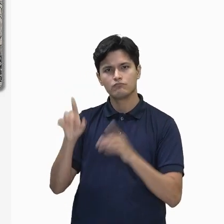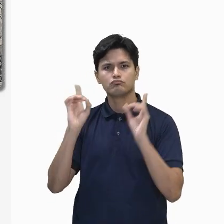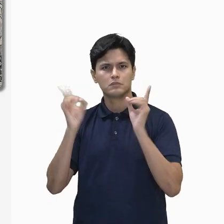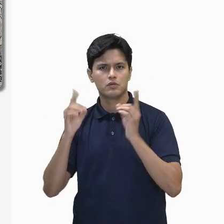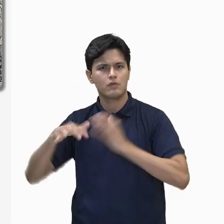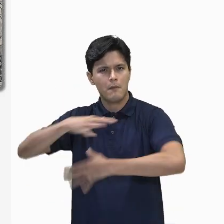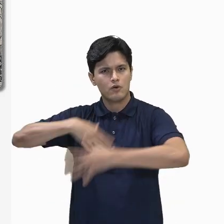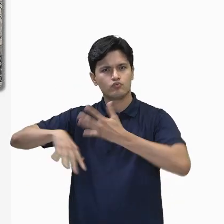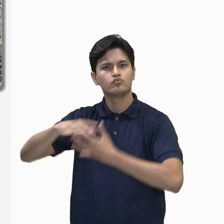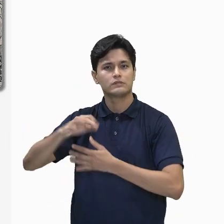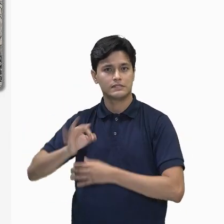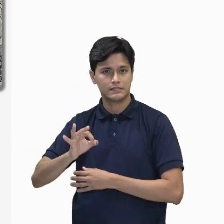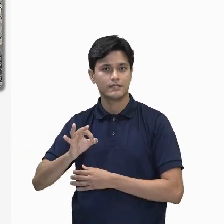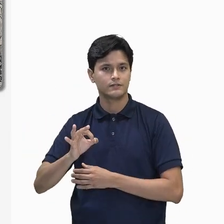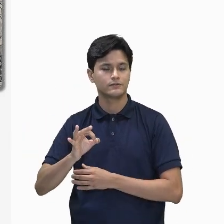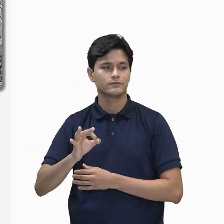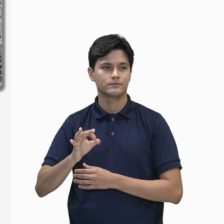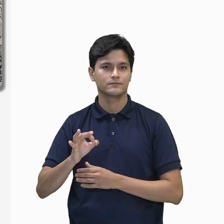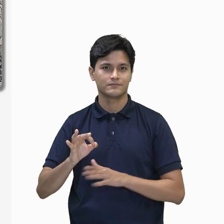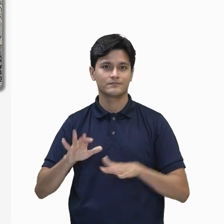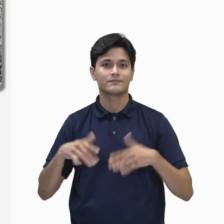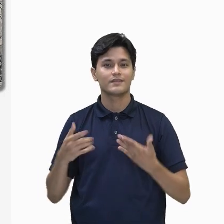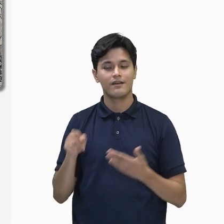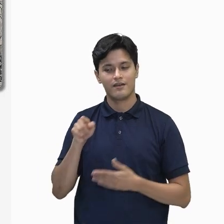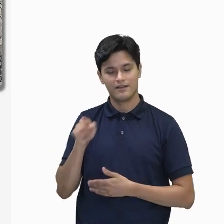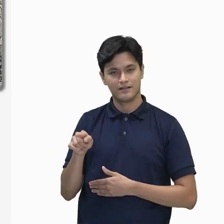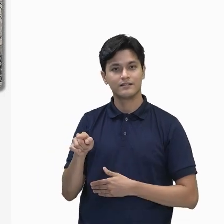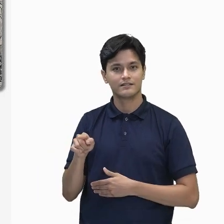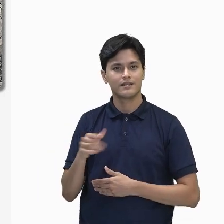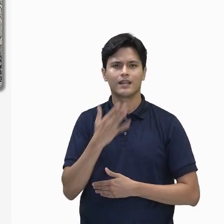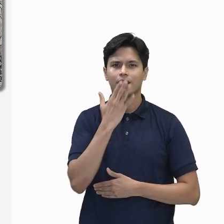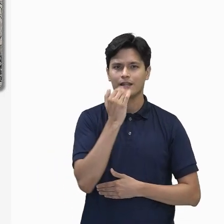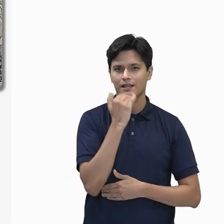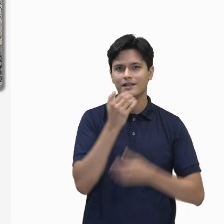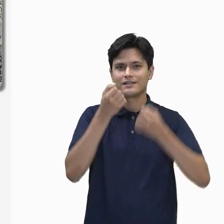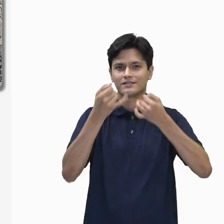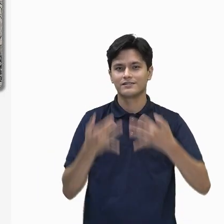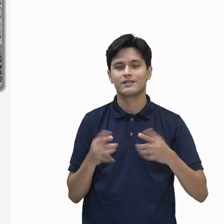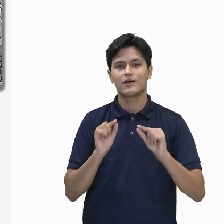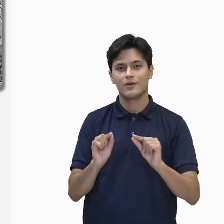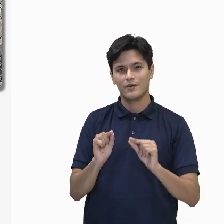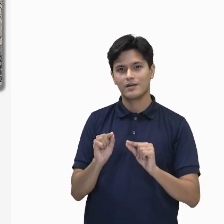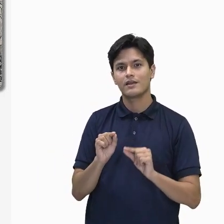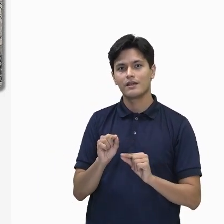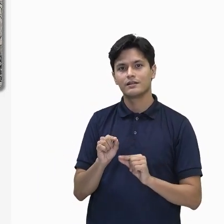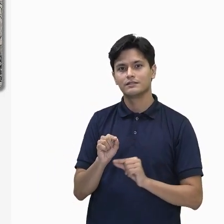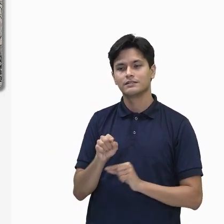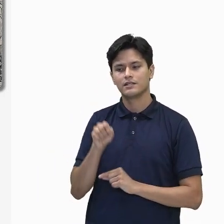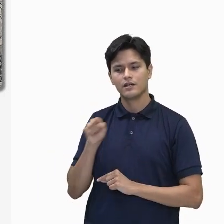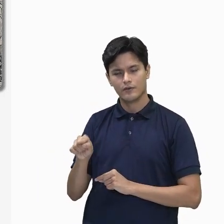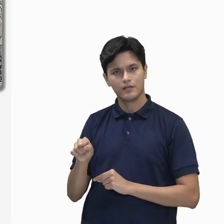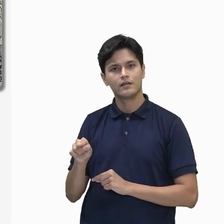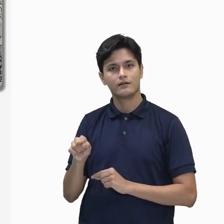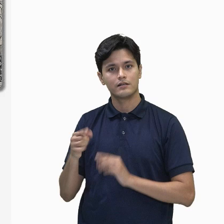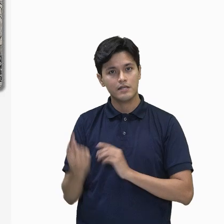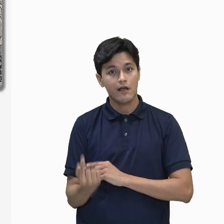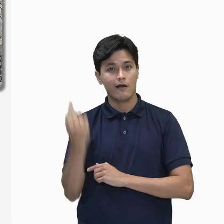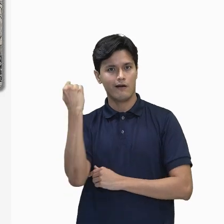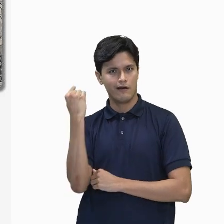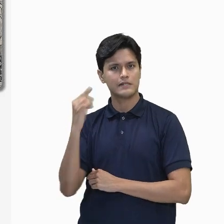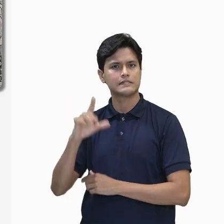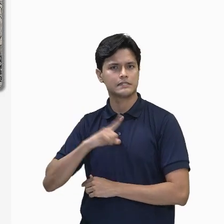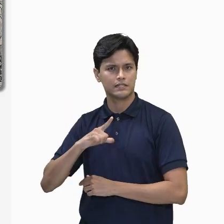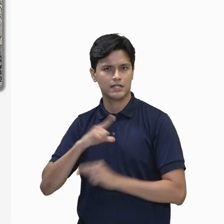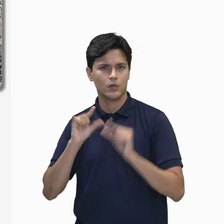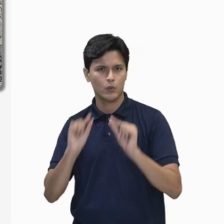bagunça, né? Que era justamente aquilo que Nietzsche falava, aquela seiva criadora do ser humano, tá